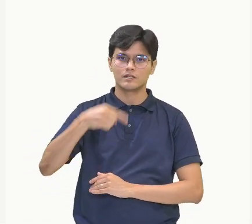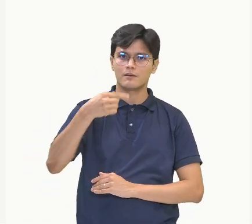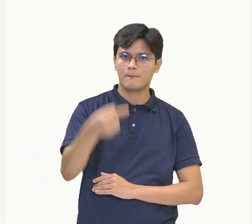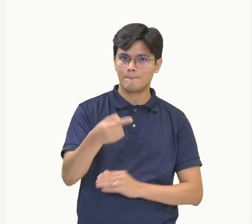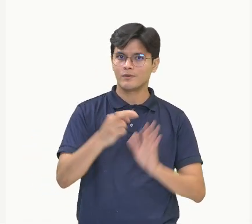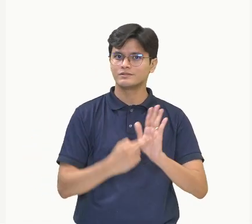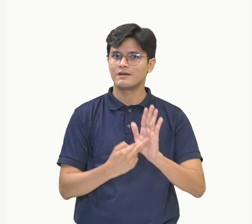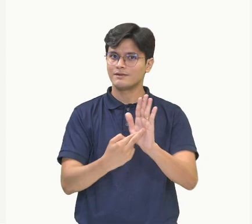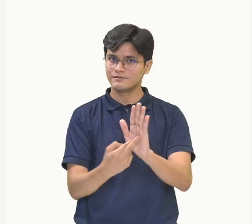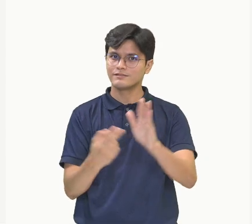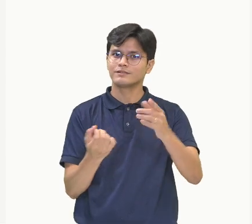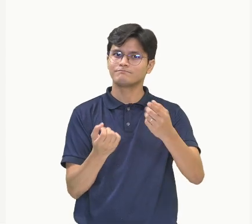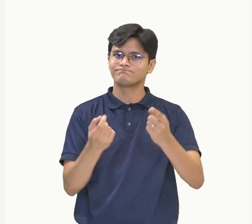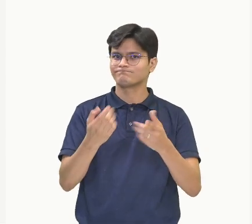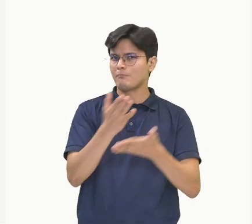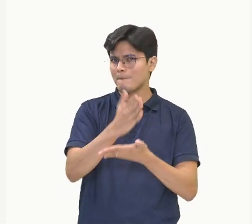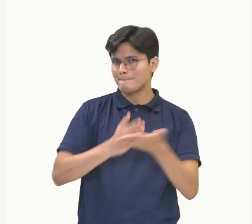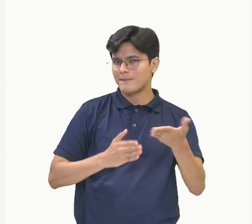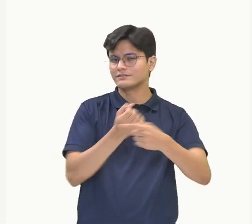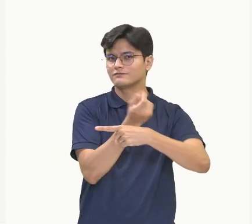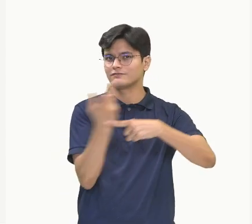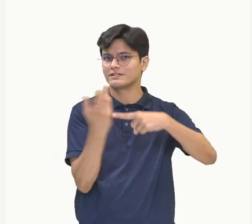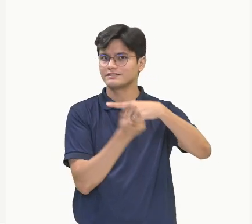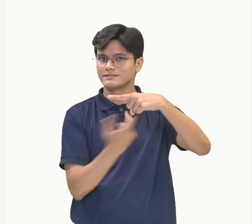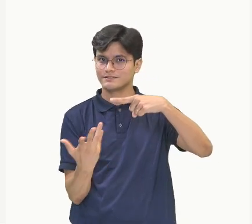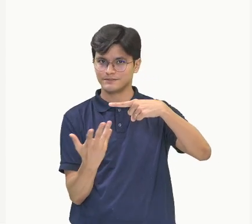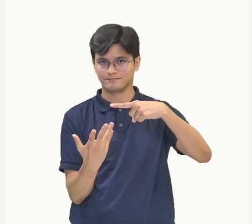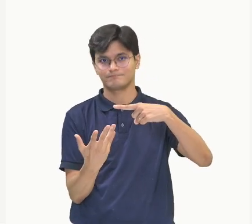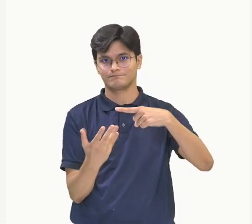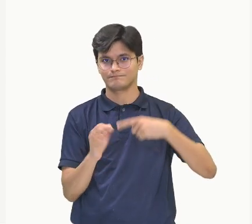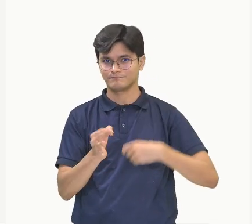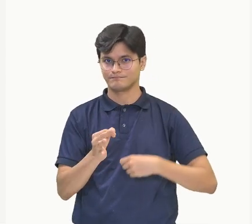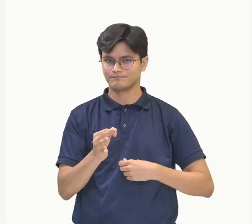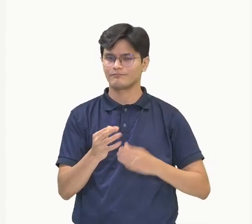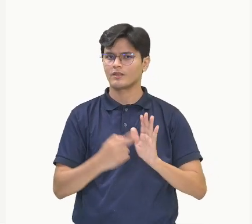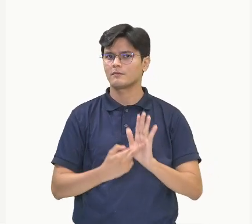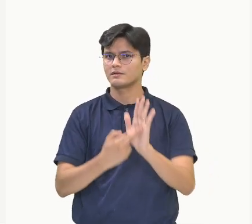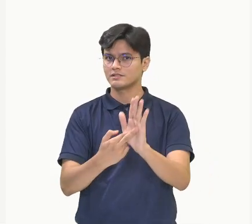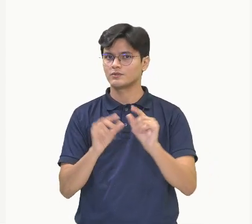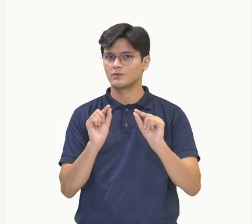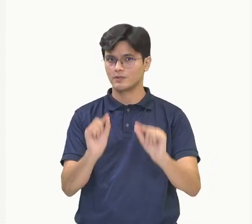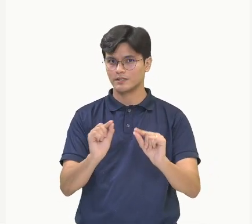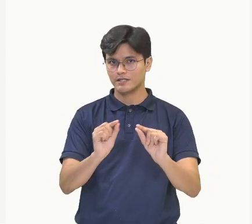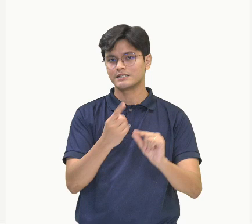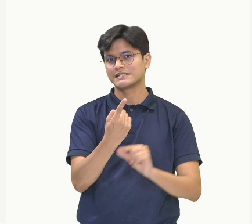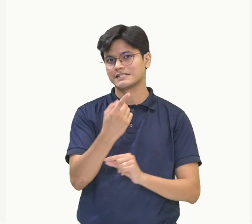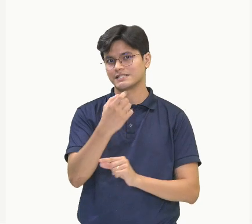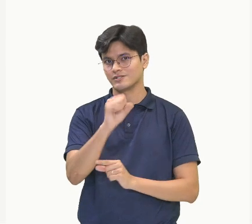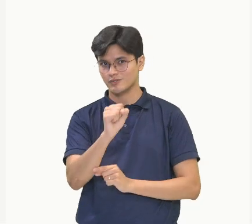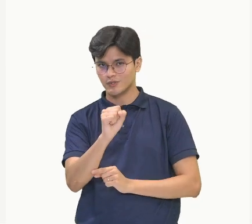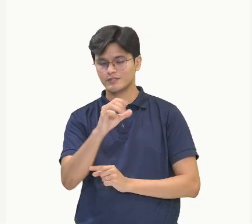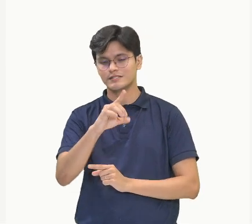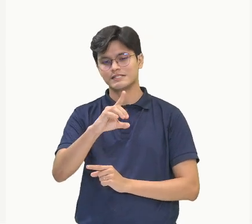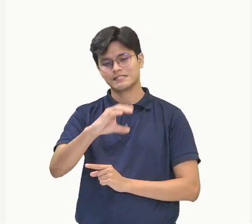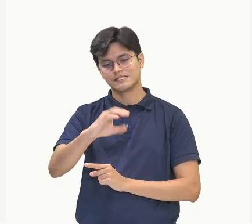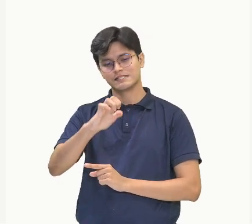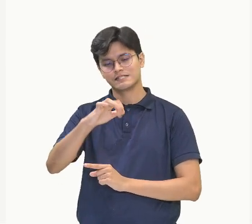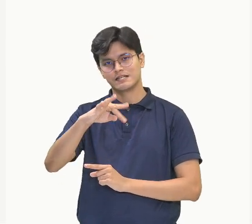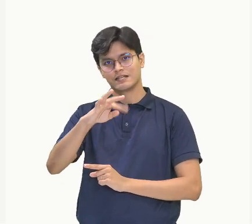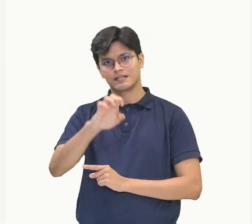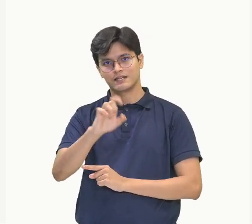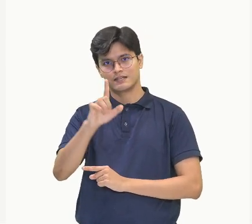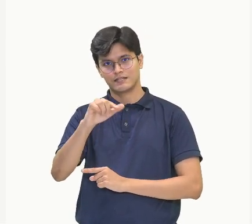parte fracionária, que nesse caso, ela representa quanto? 18 centésimos, tá